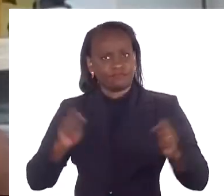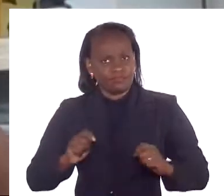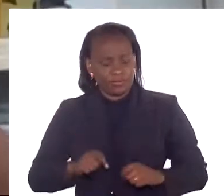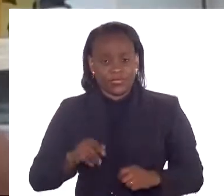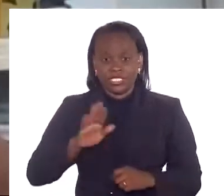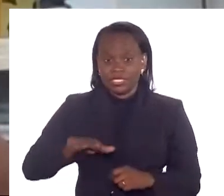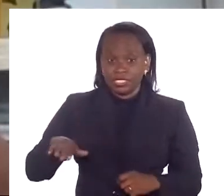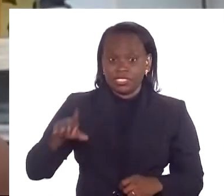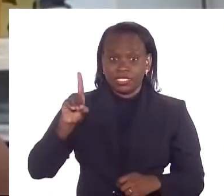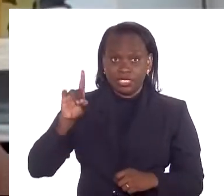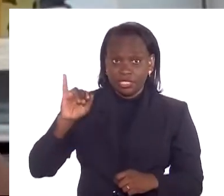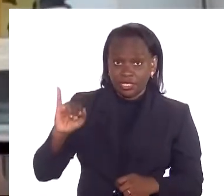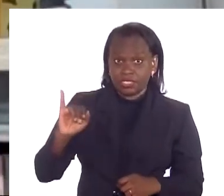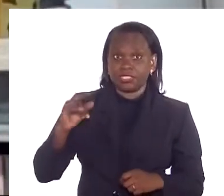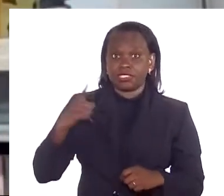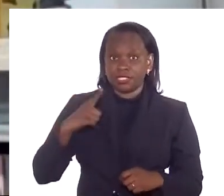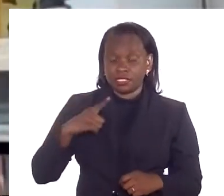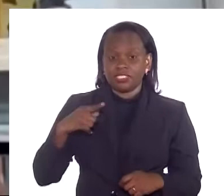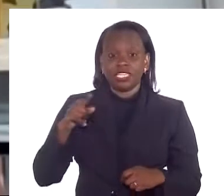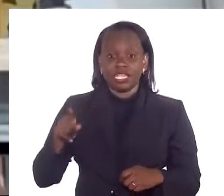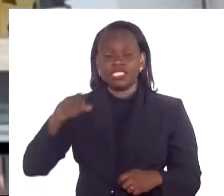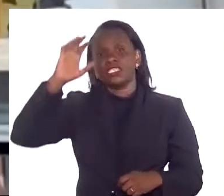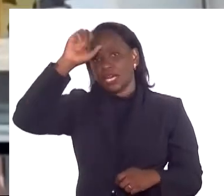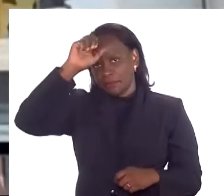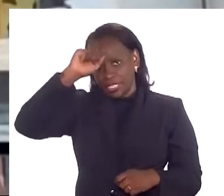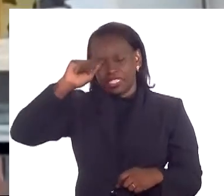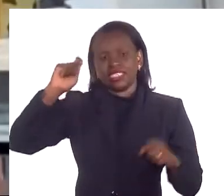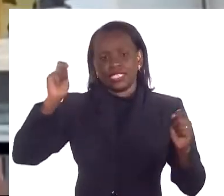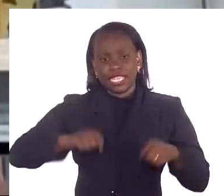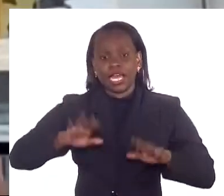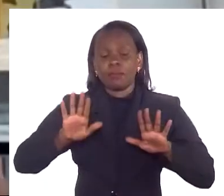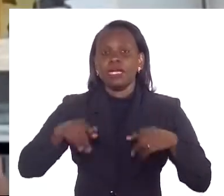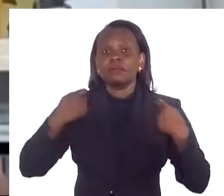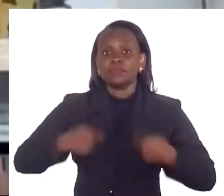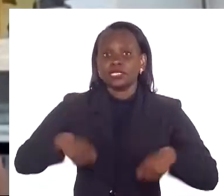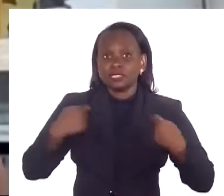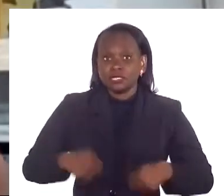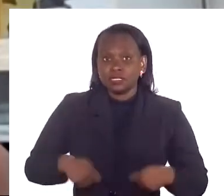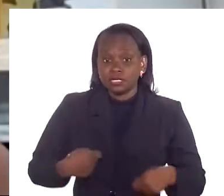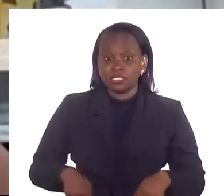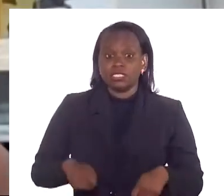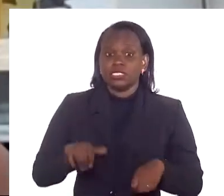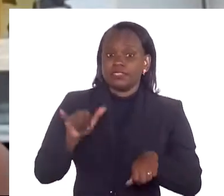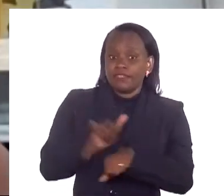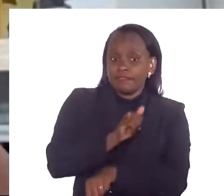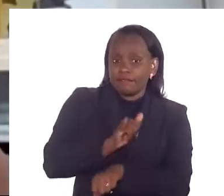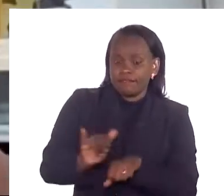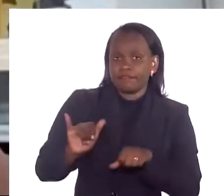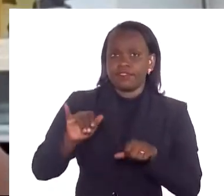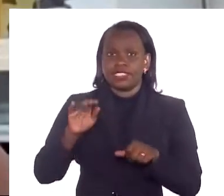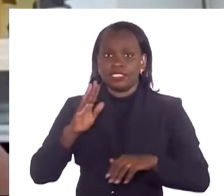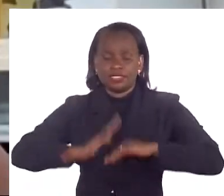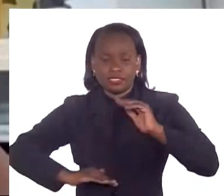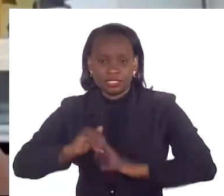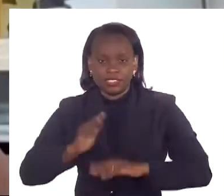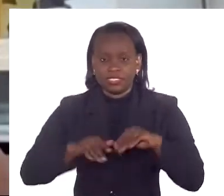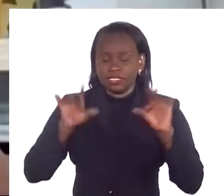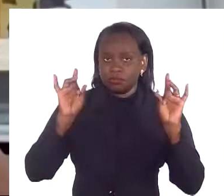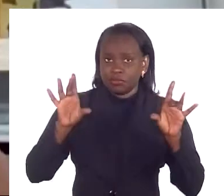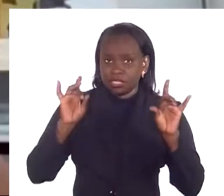né? Então, crianças com deficiência intelectual, elas aprendem, só que elas necessitam, né, de métodos, de técnicas,